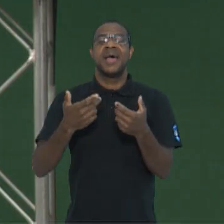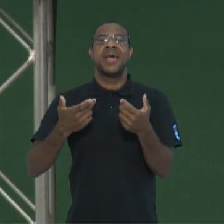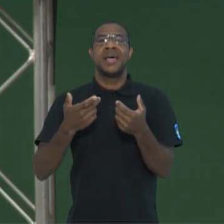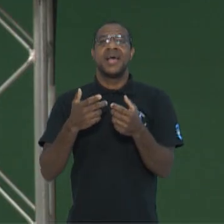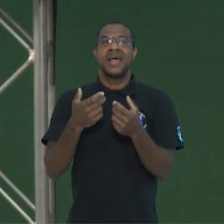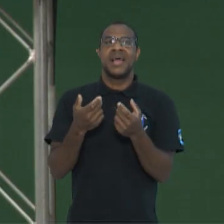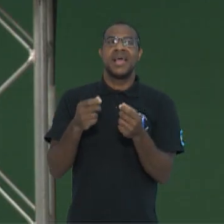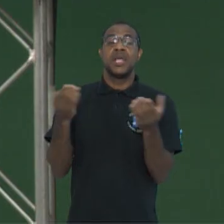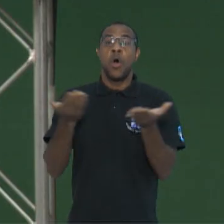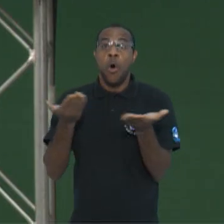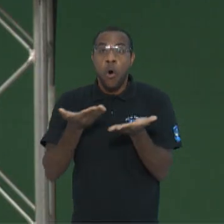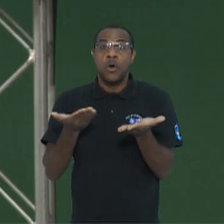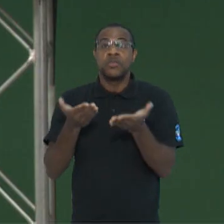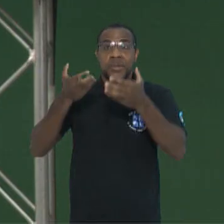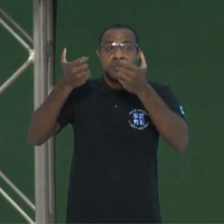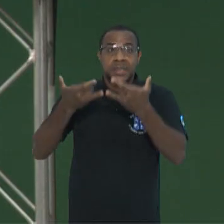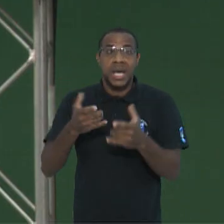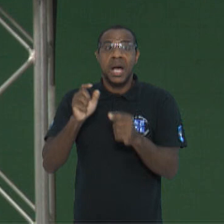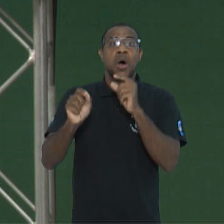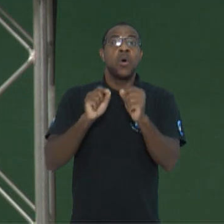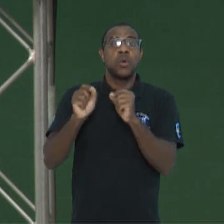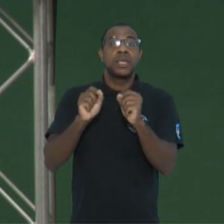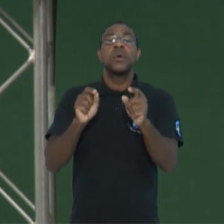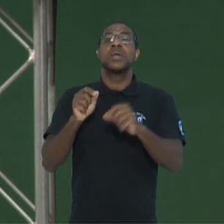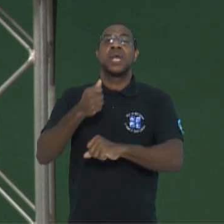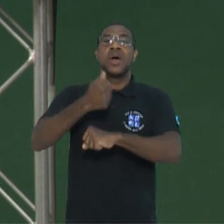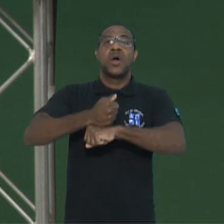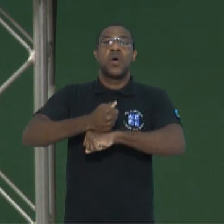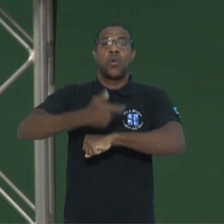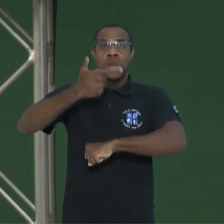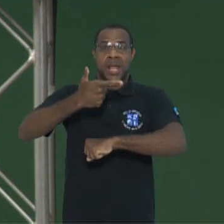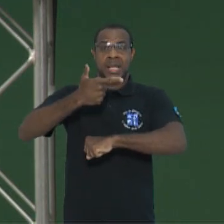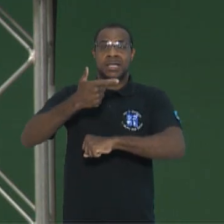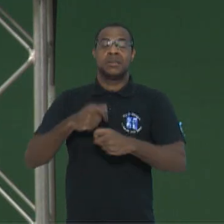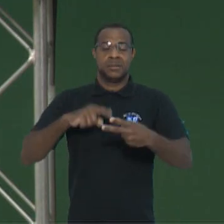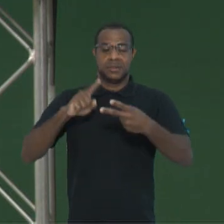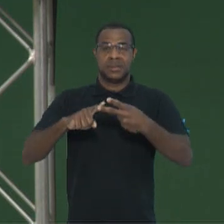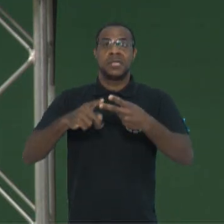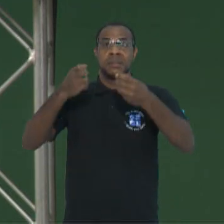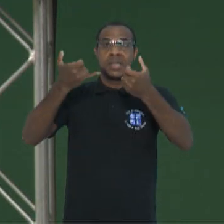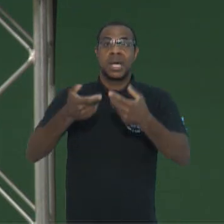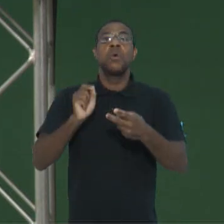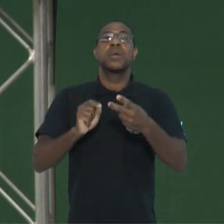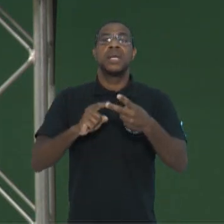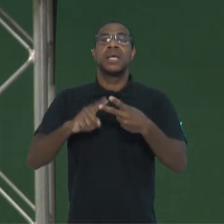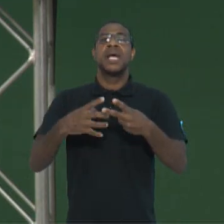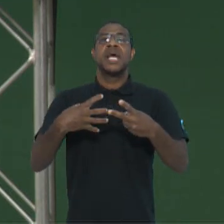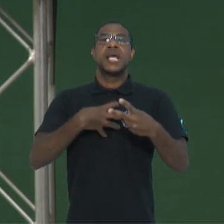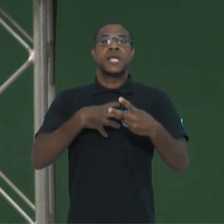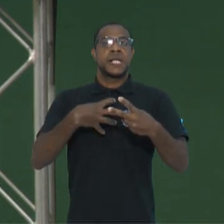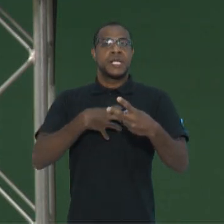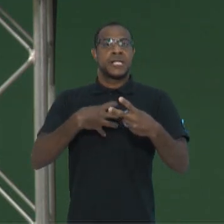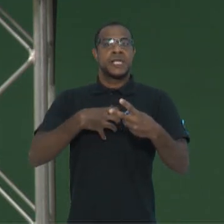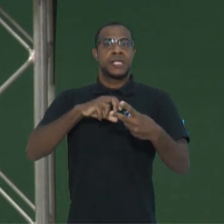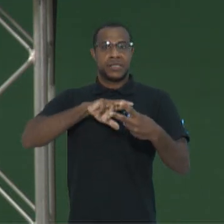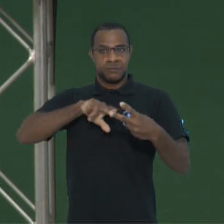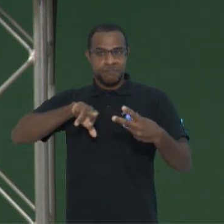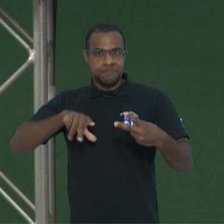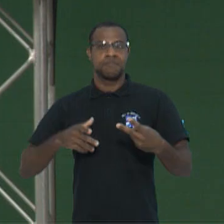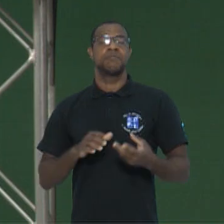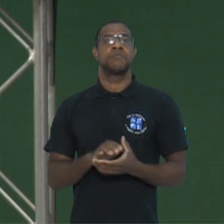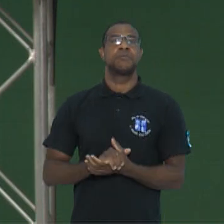léxico e vamos falar sobre sentimento. Uma das nossas principais ideias é a questão de